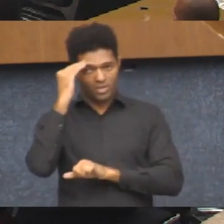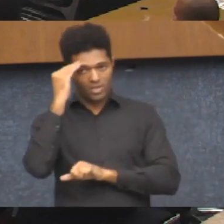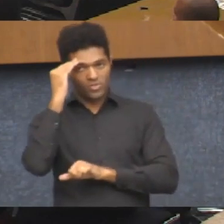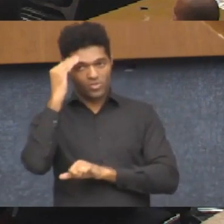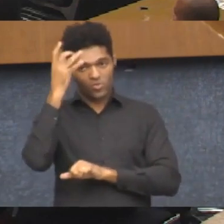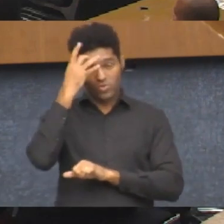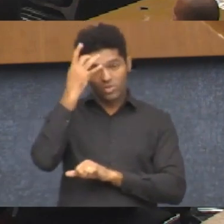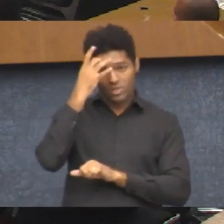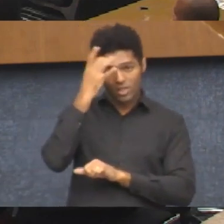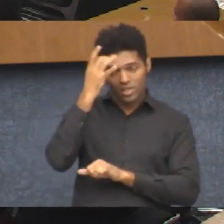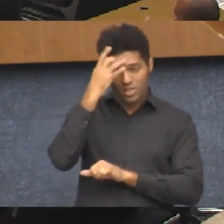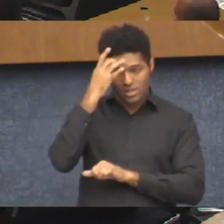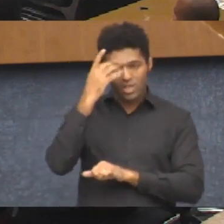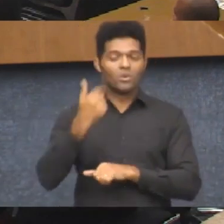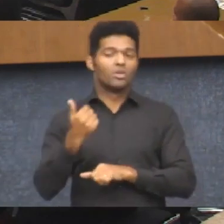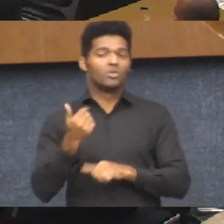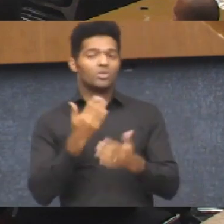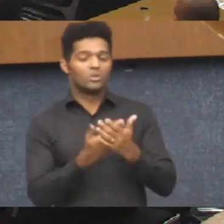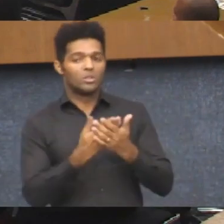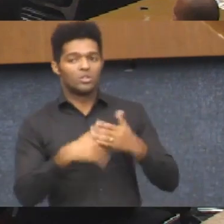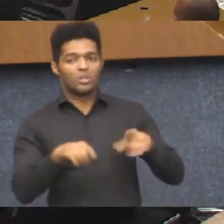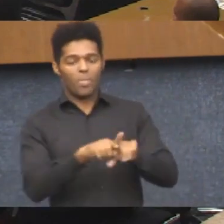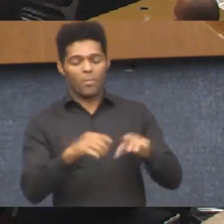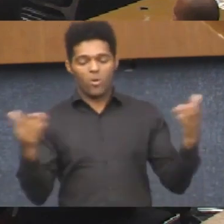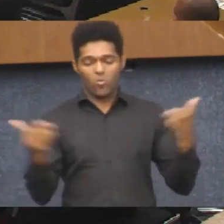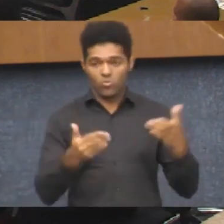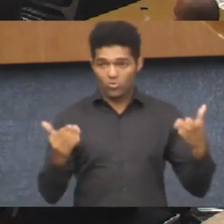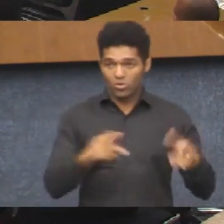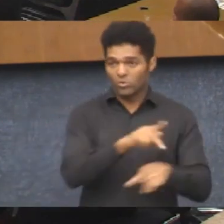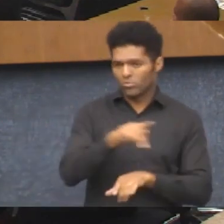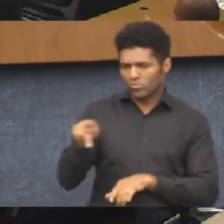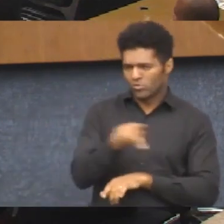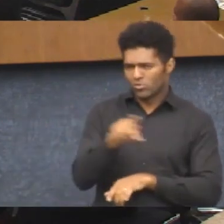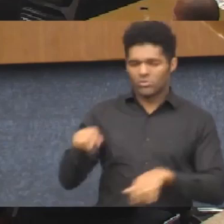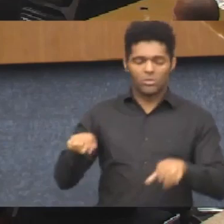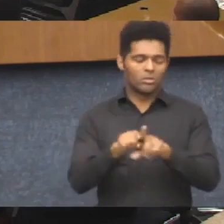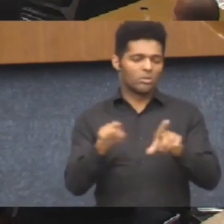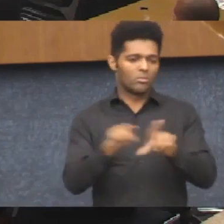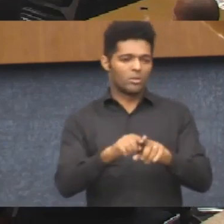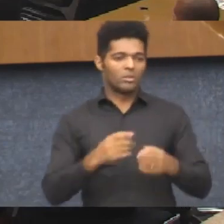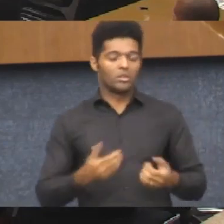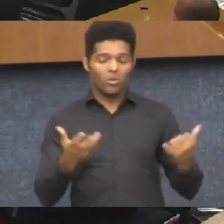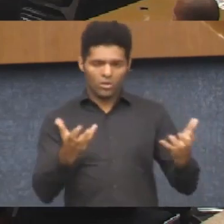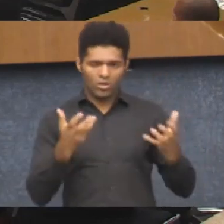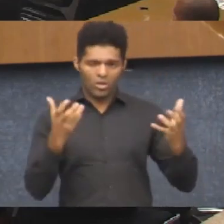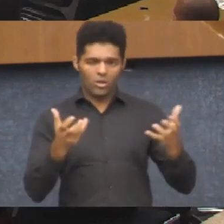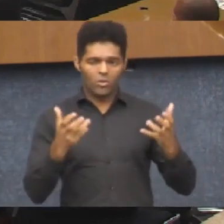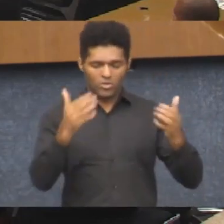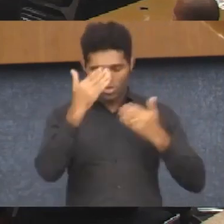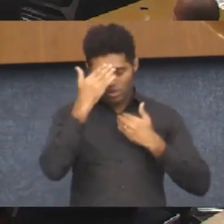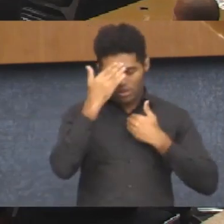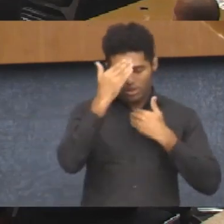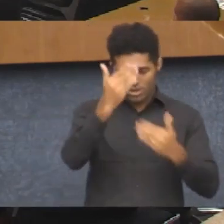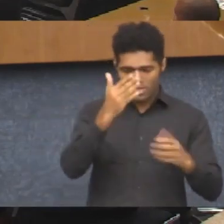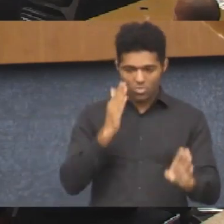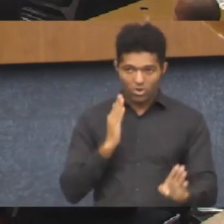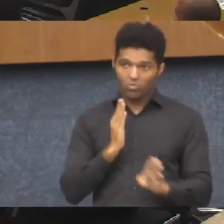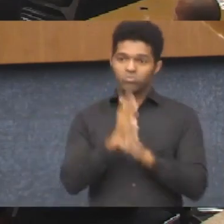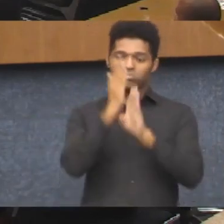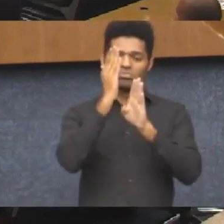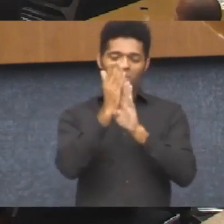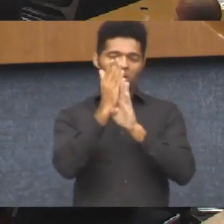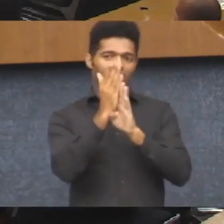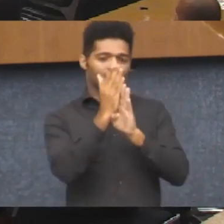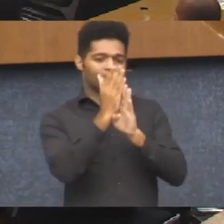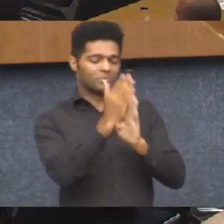hoje, enquanto educadora também. Então, eu queria realmente... agradecer por encontrar pares,